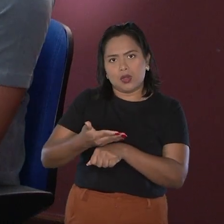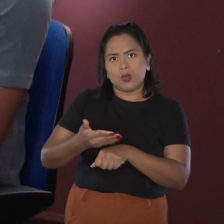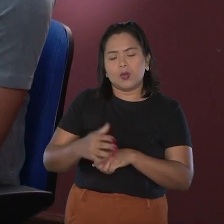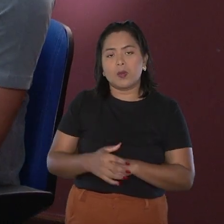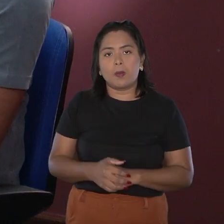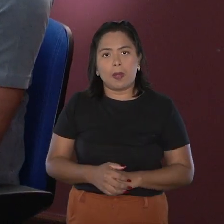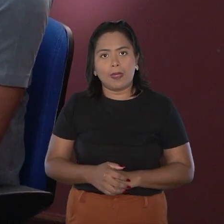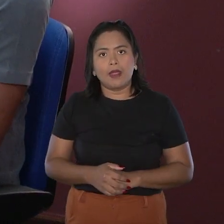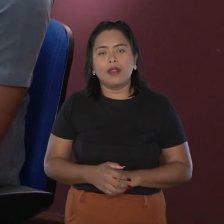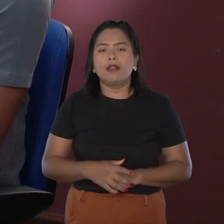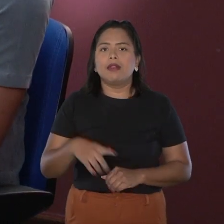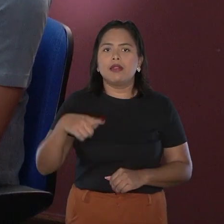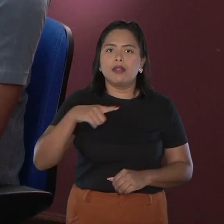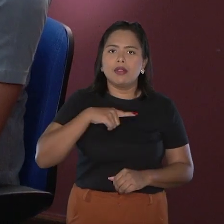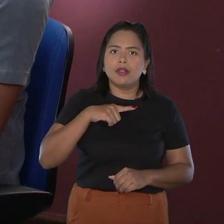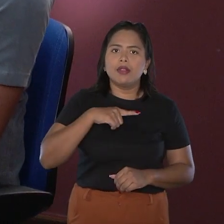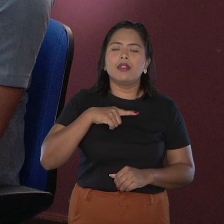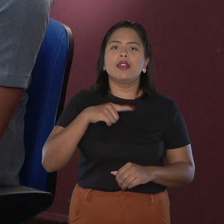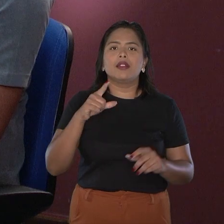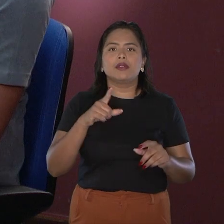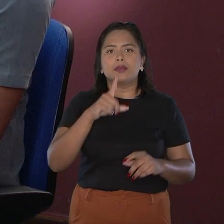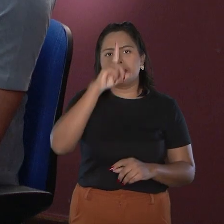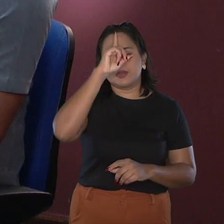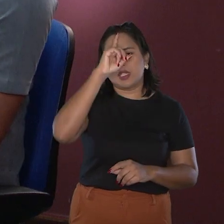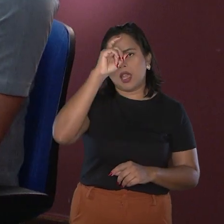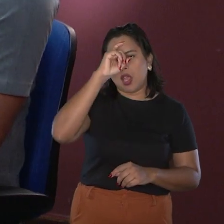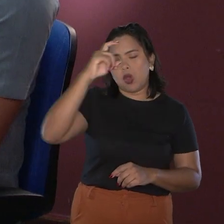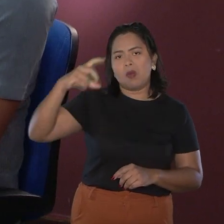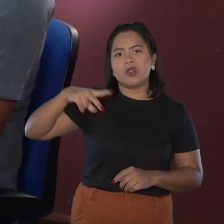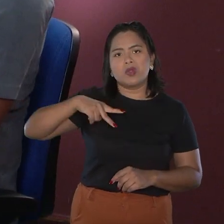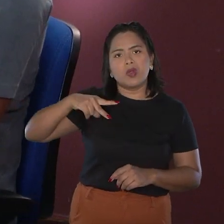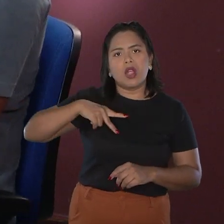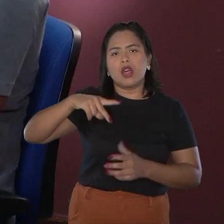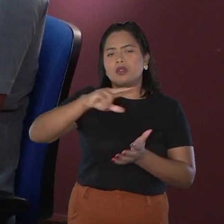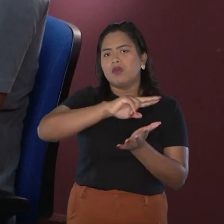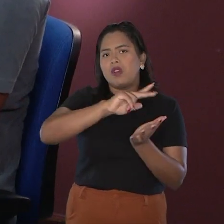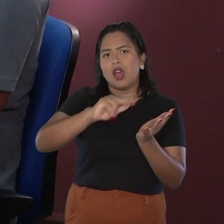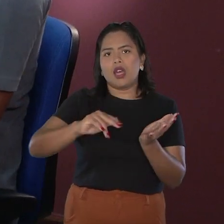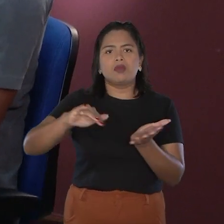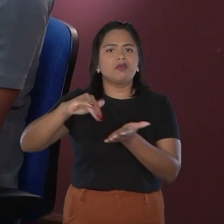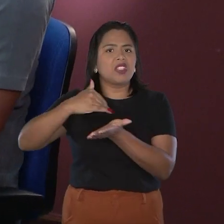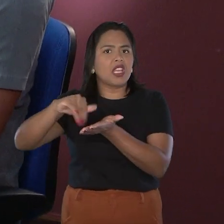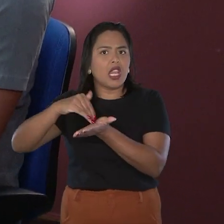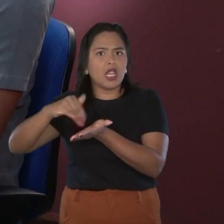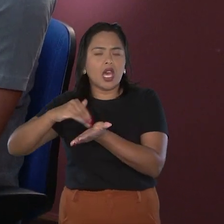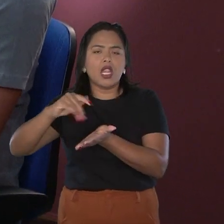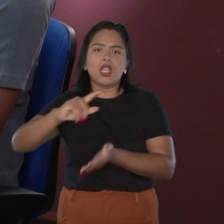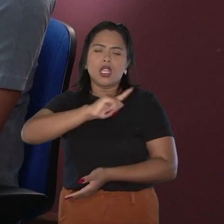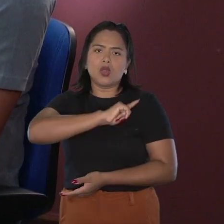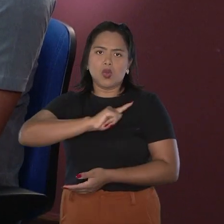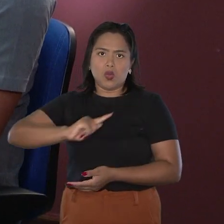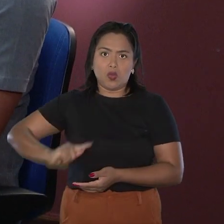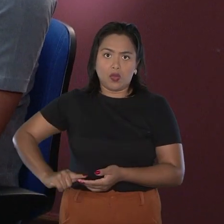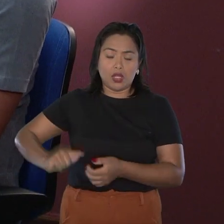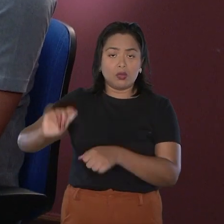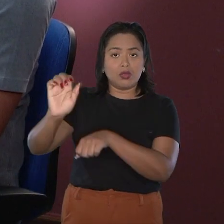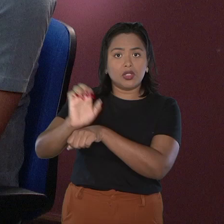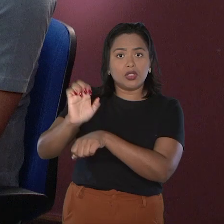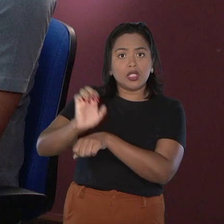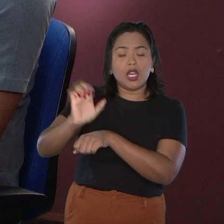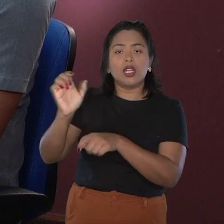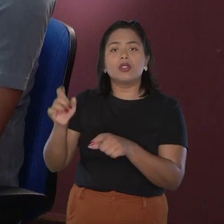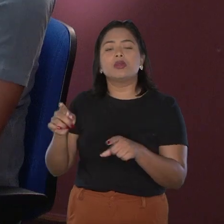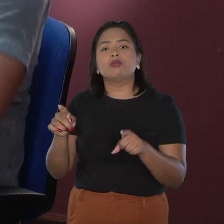clínicas particulares clínicas públicas fomos procuramos secretarias procuramos o governo resultado procuramos